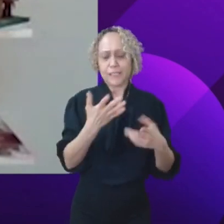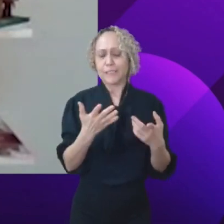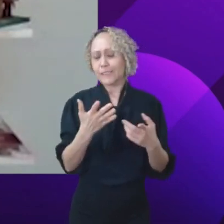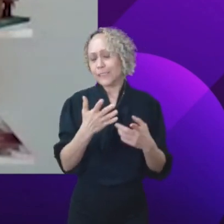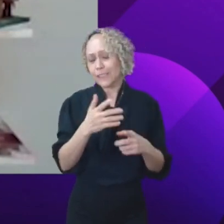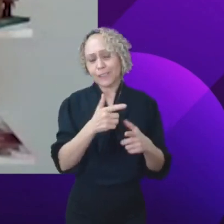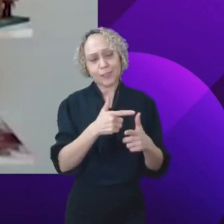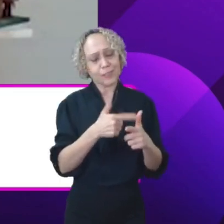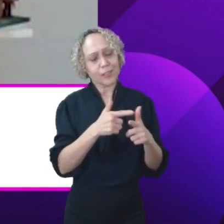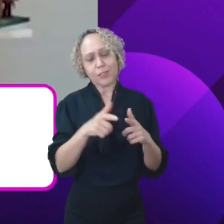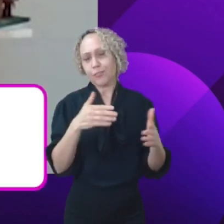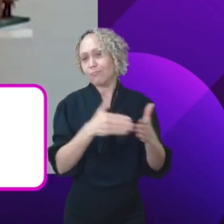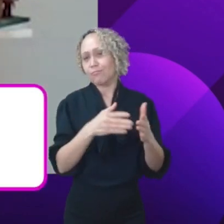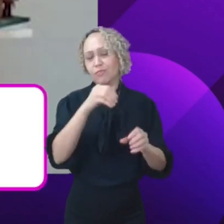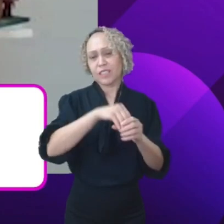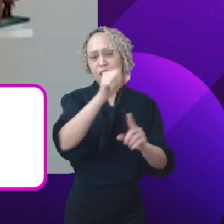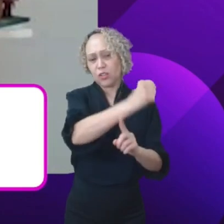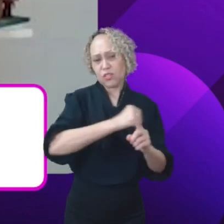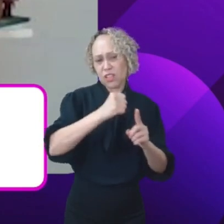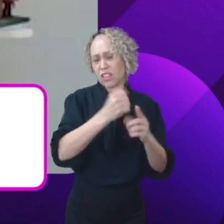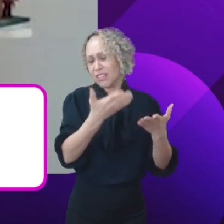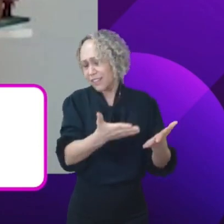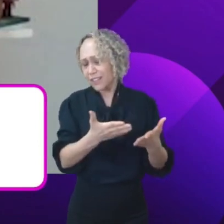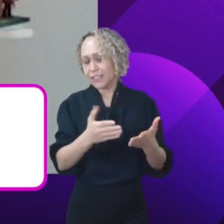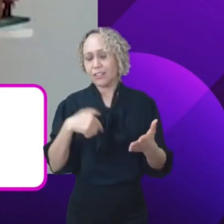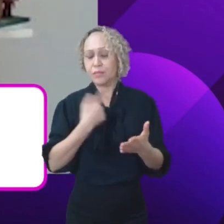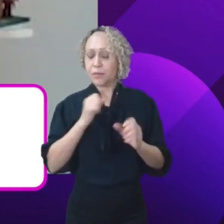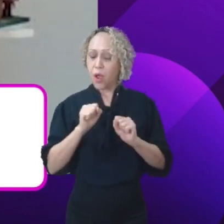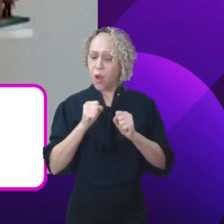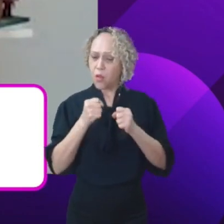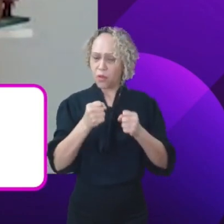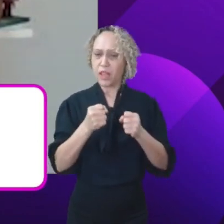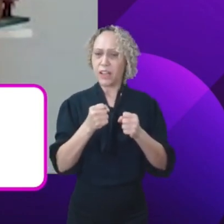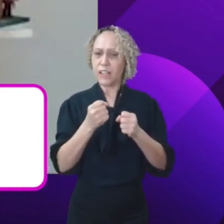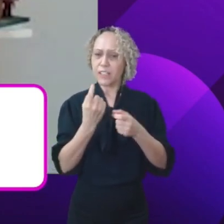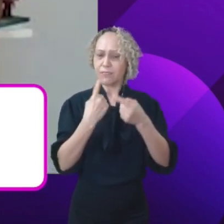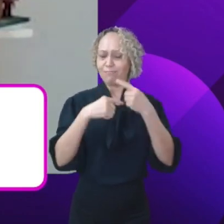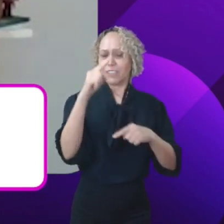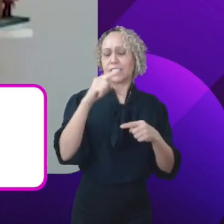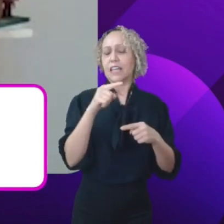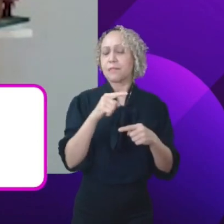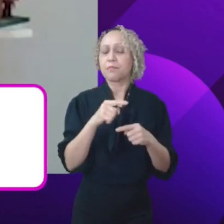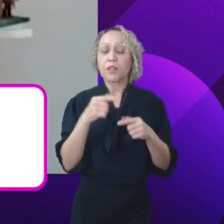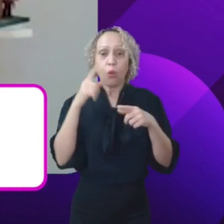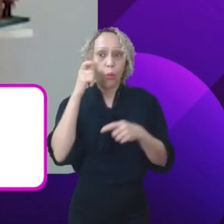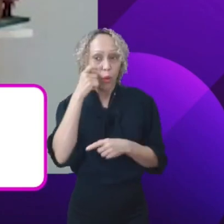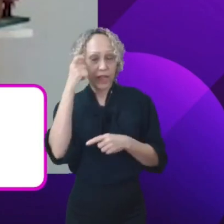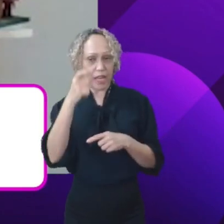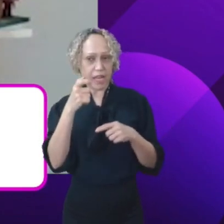sujeitos. Então, é necessário romper com uma ideia equivocada de que o interesse por essa língua é algo